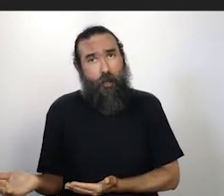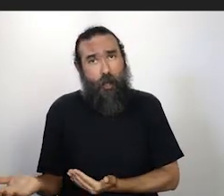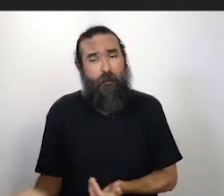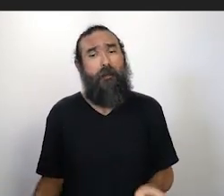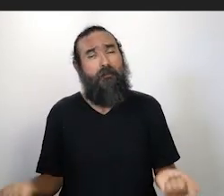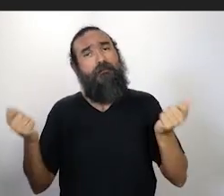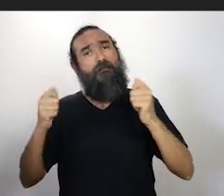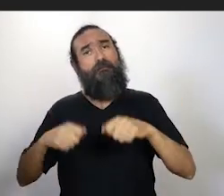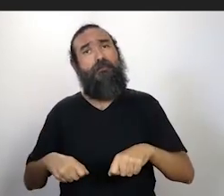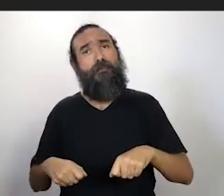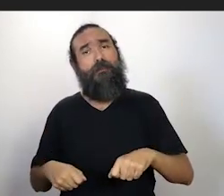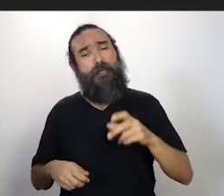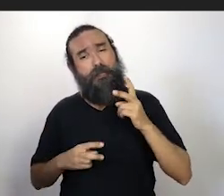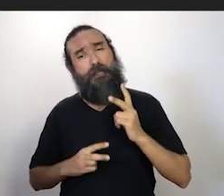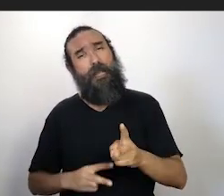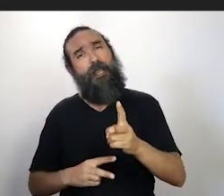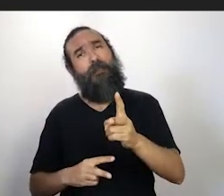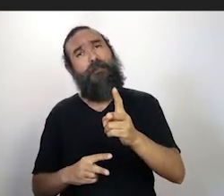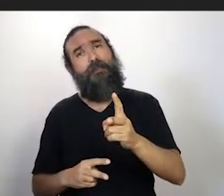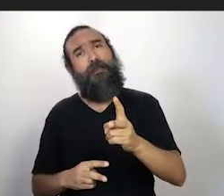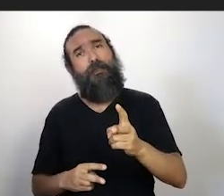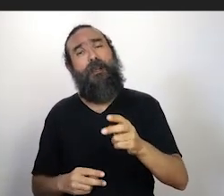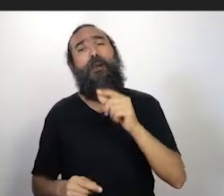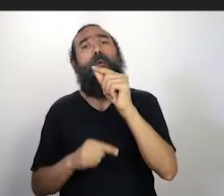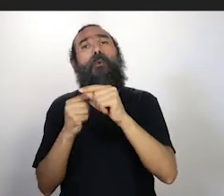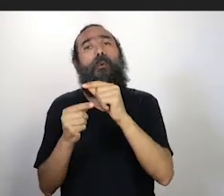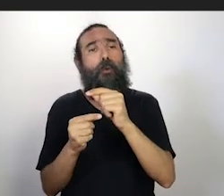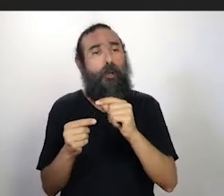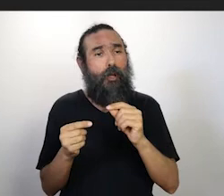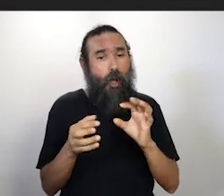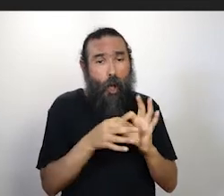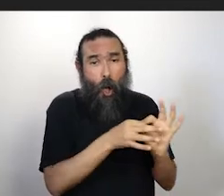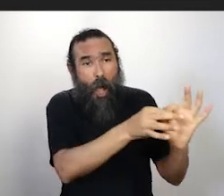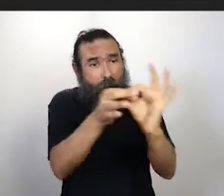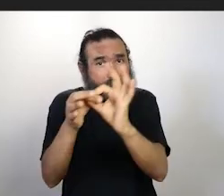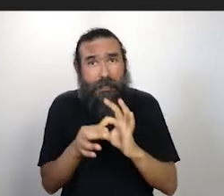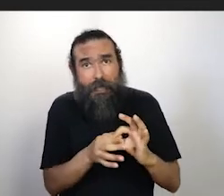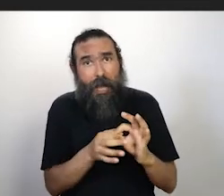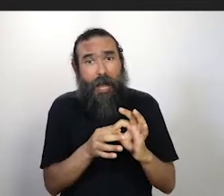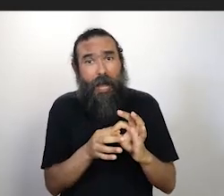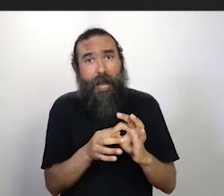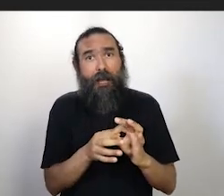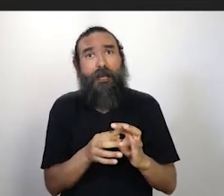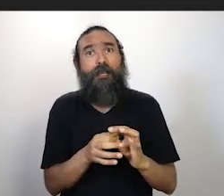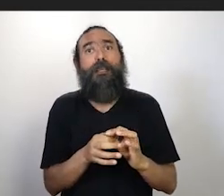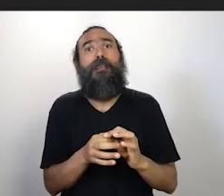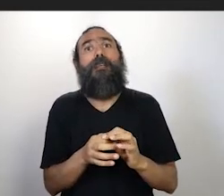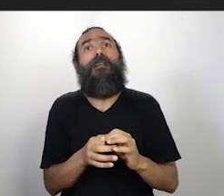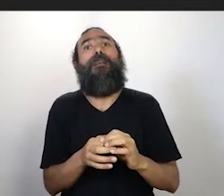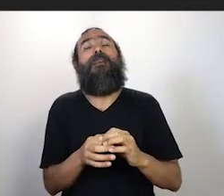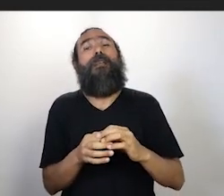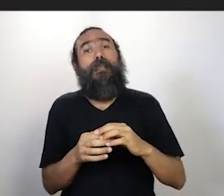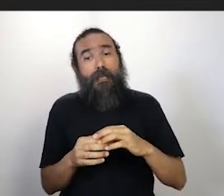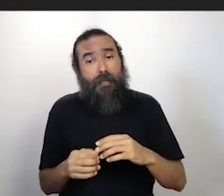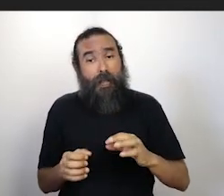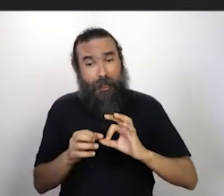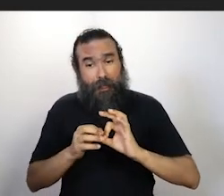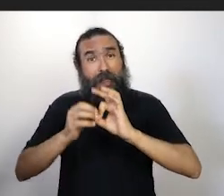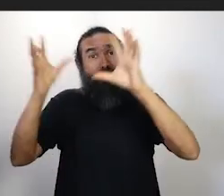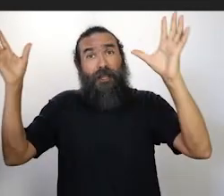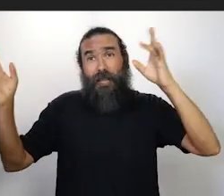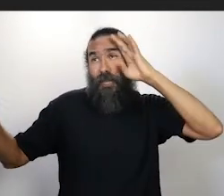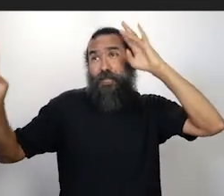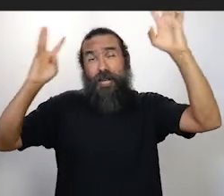que o jovem, ele tem essa capacidade, como ele sempre teve, né? De se mobilizar, de se fazer ouvir, de usar da criatividade,